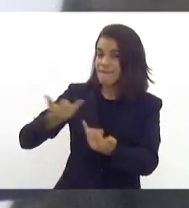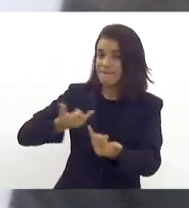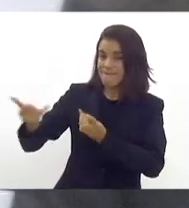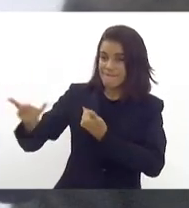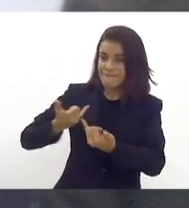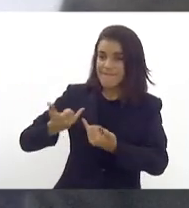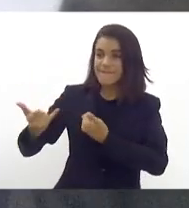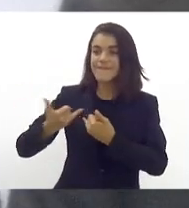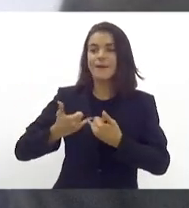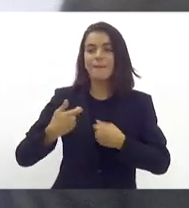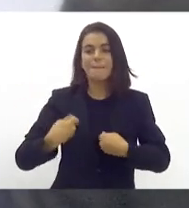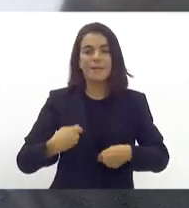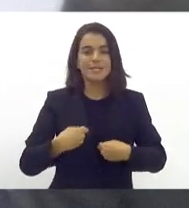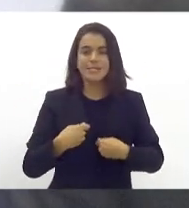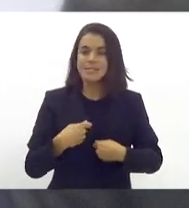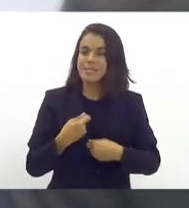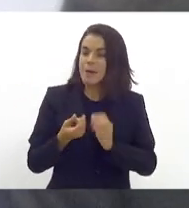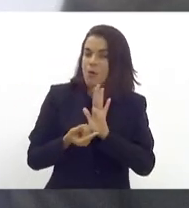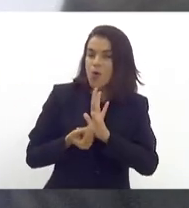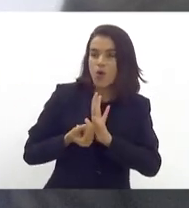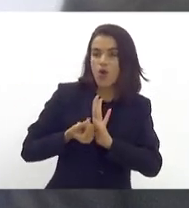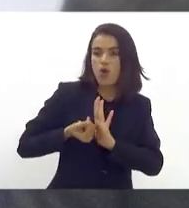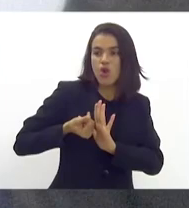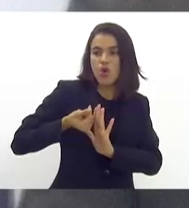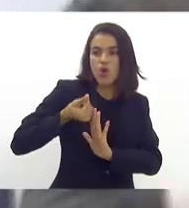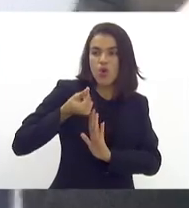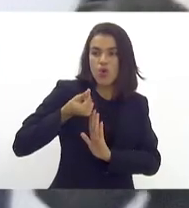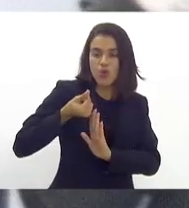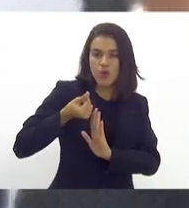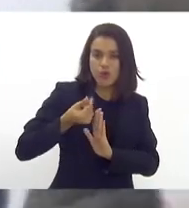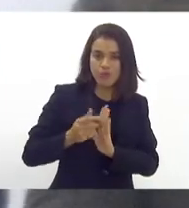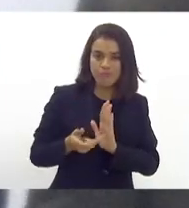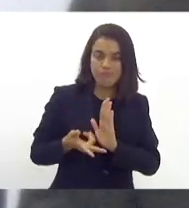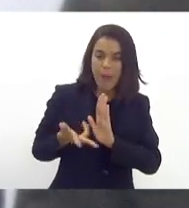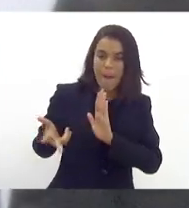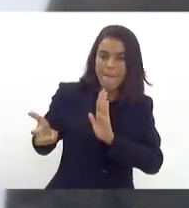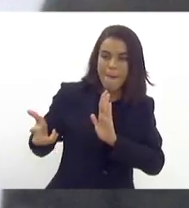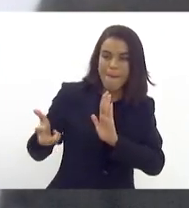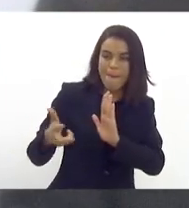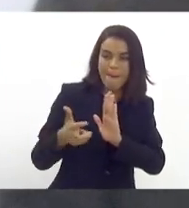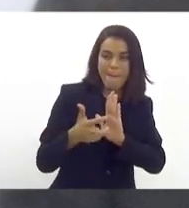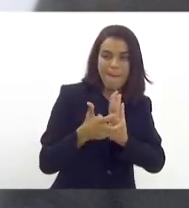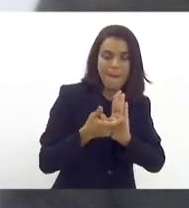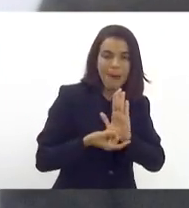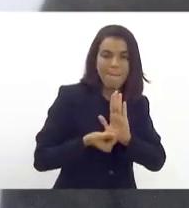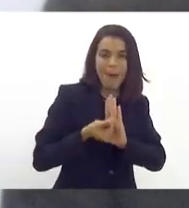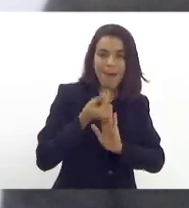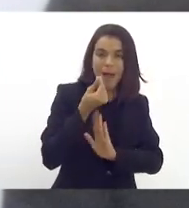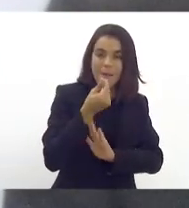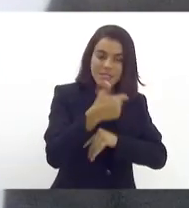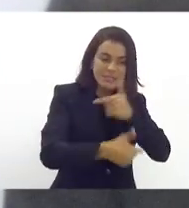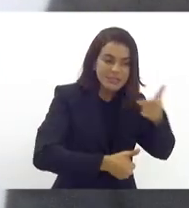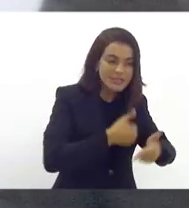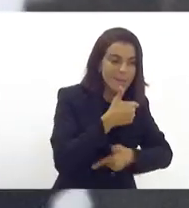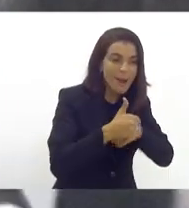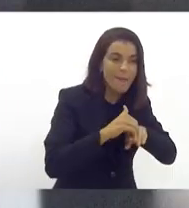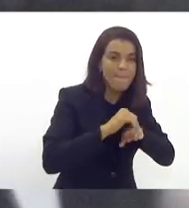precisamos ter lucro fazer mais com